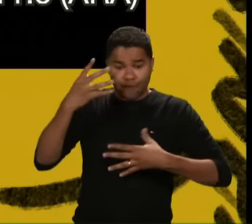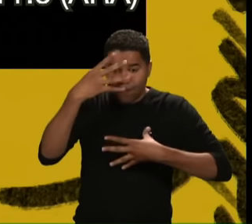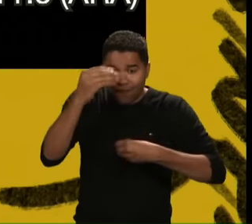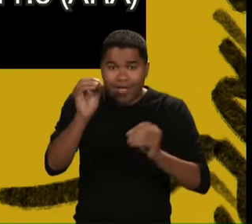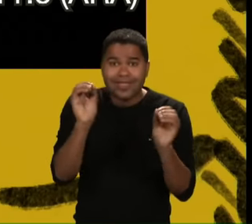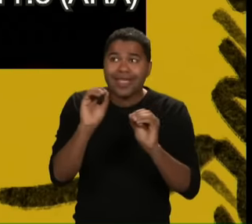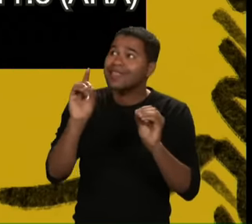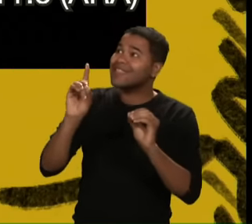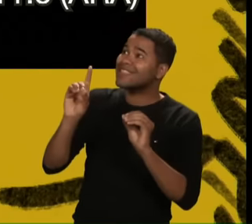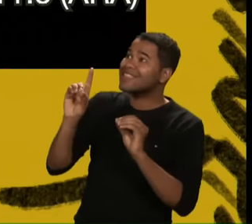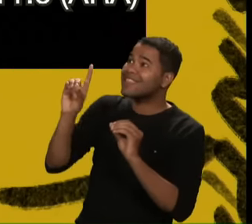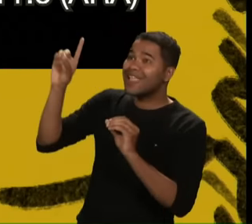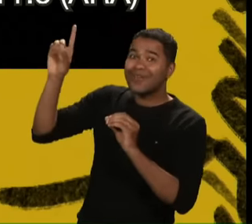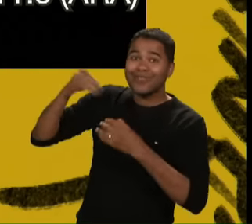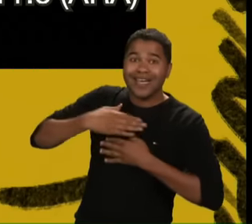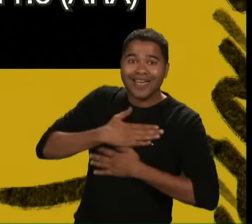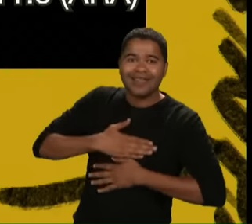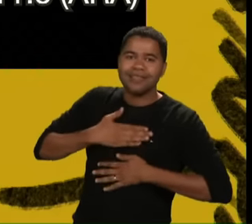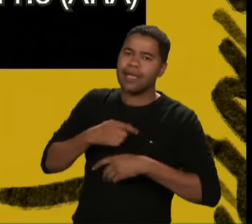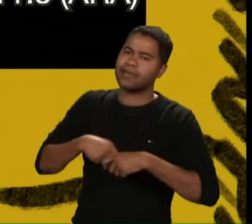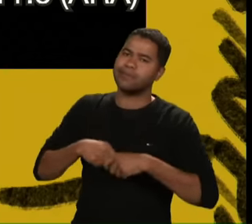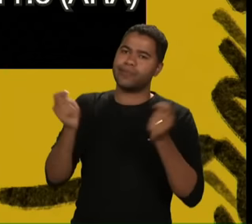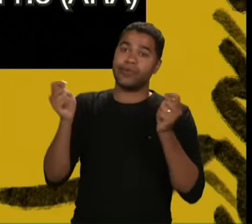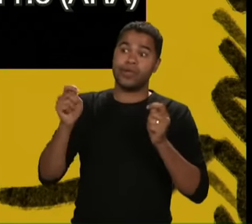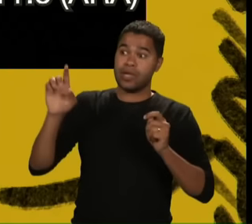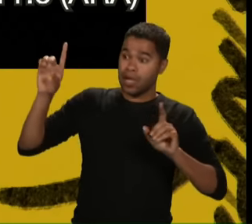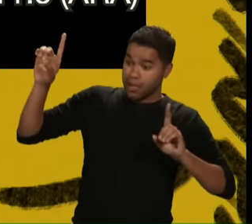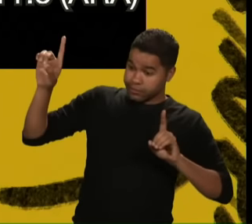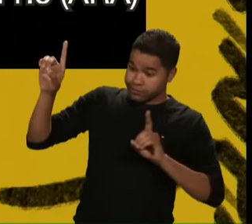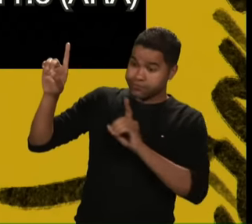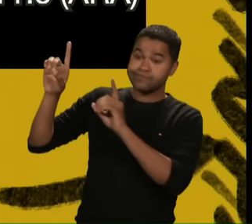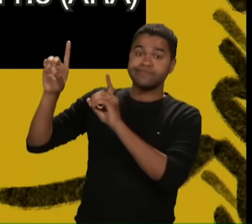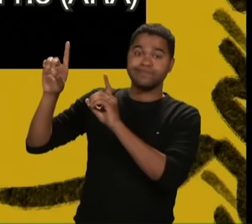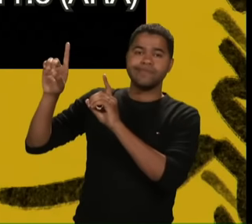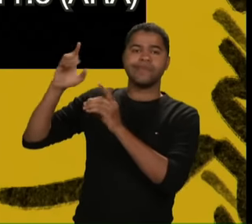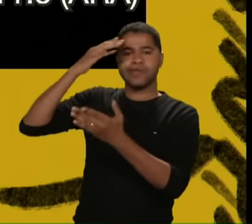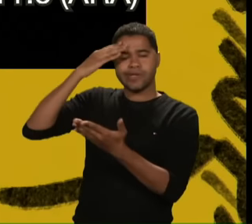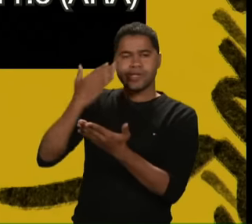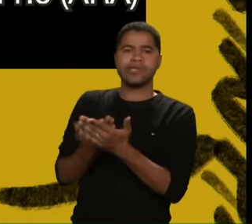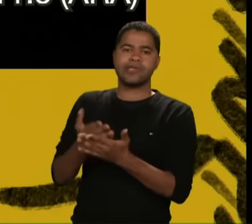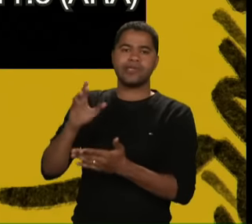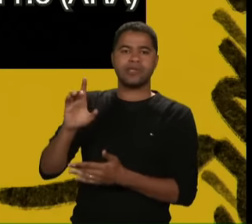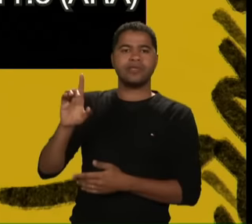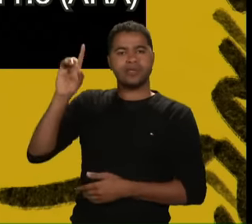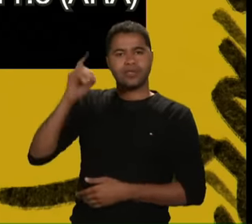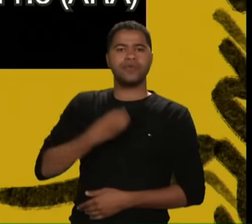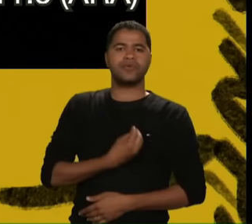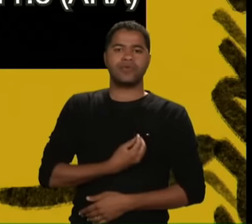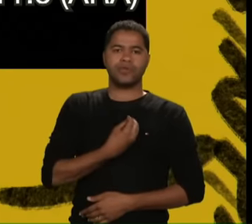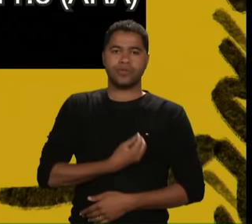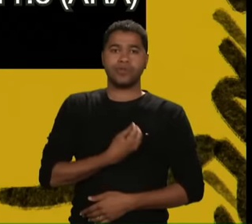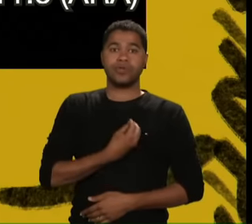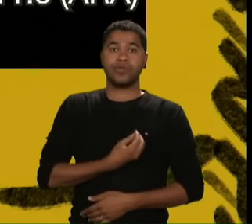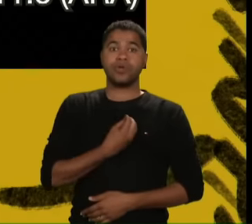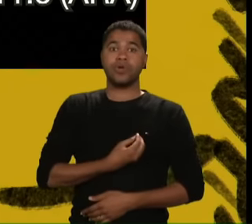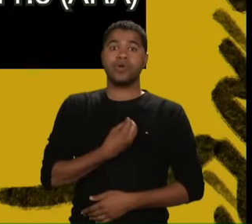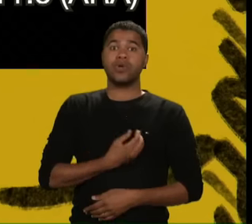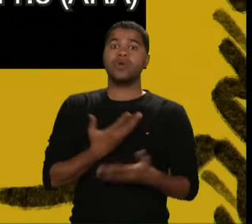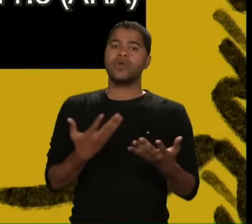a Deus, porquanto é necessário que aquele que se aproxima de Deus creia que Deus existe e que se